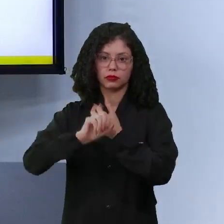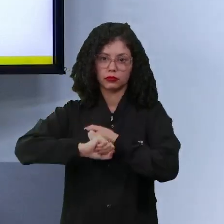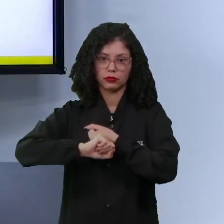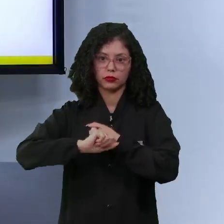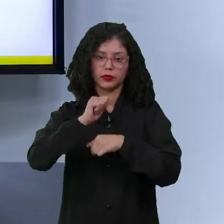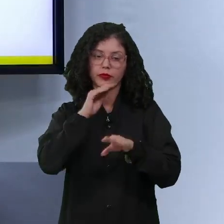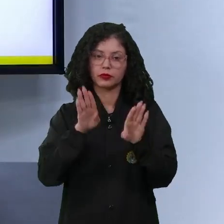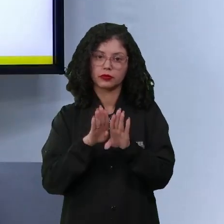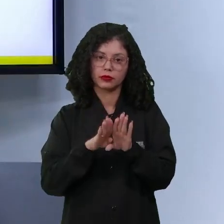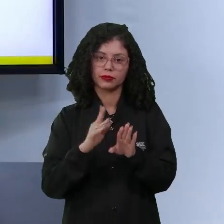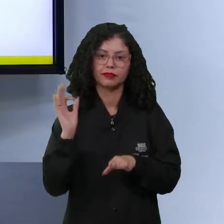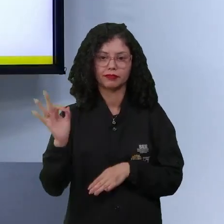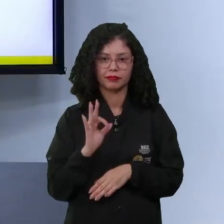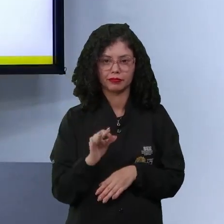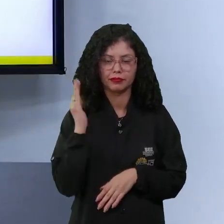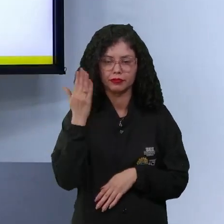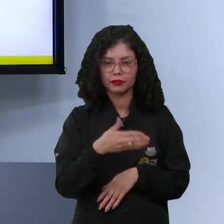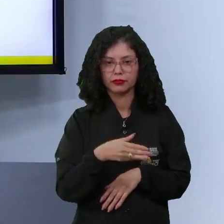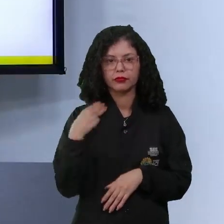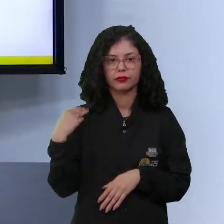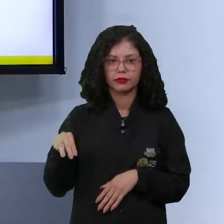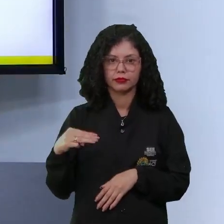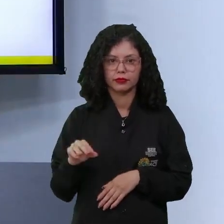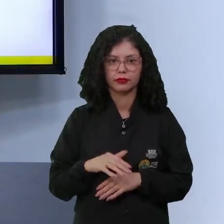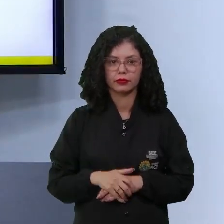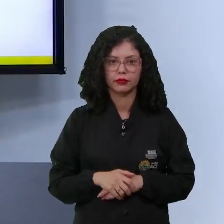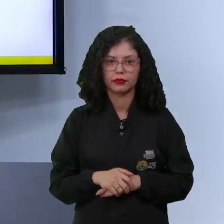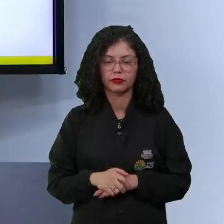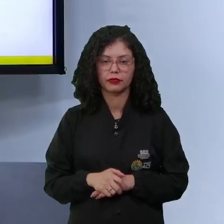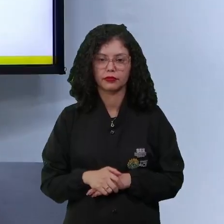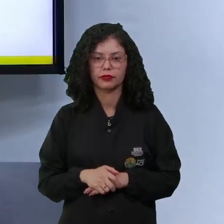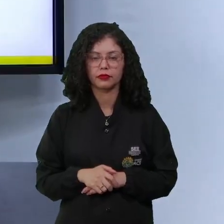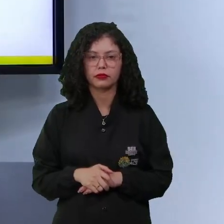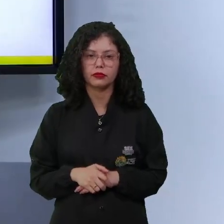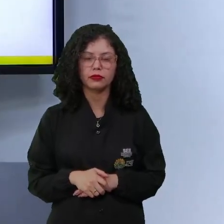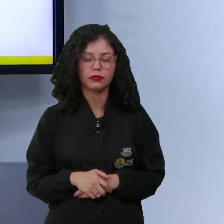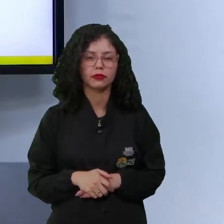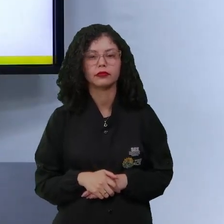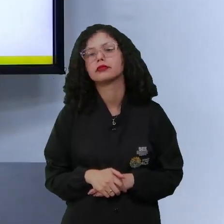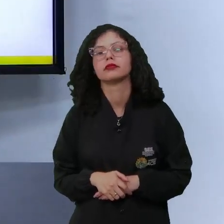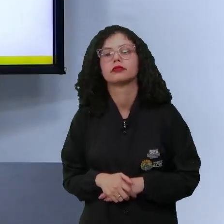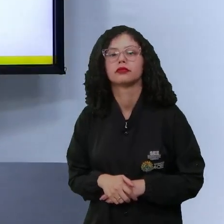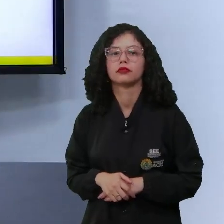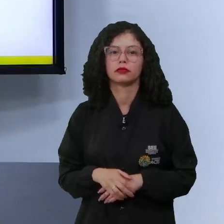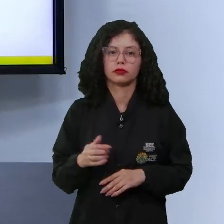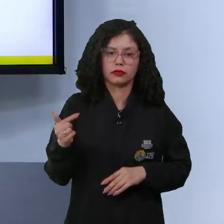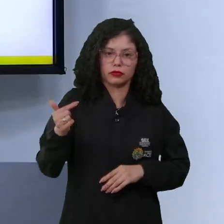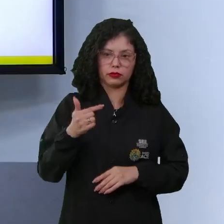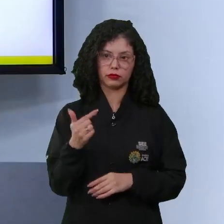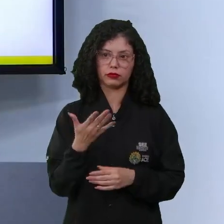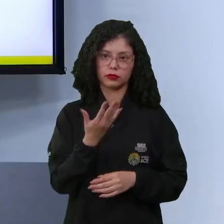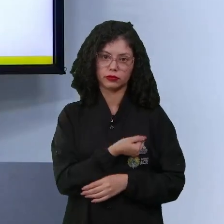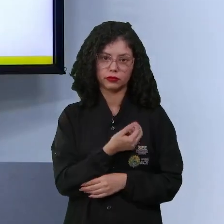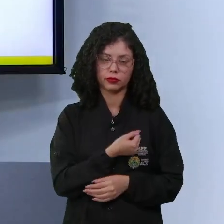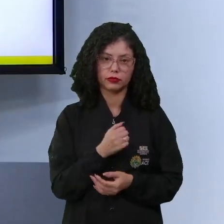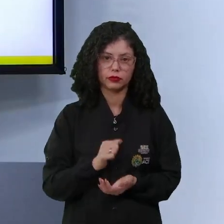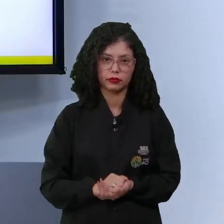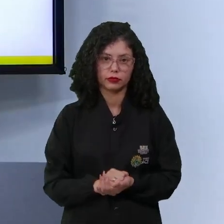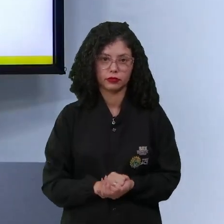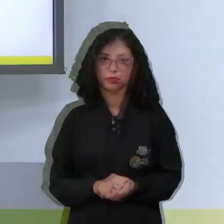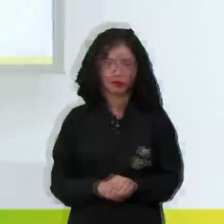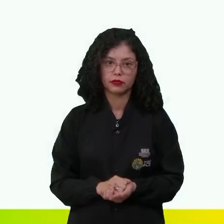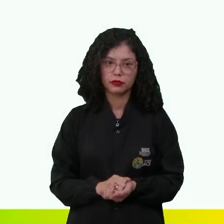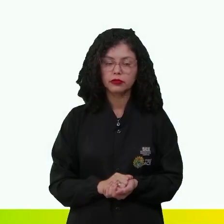usa proporcionalidade direta e inversa, certo? Agora vamos para a questão número 2. Vamos lá. Questão